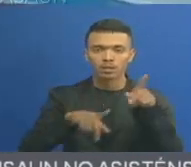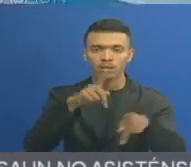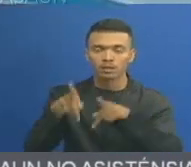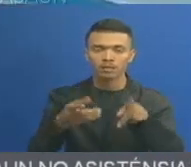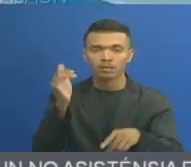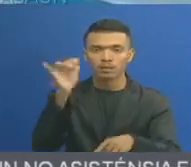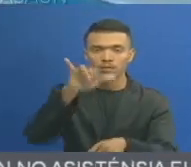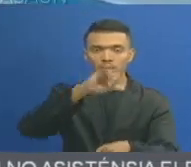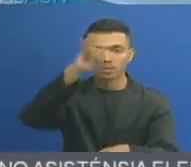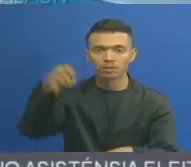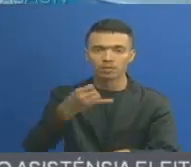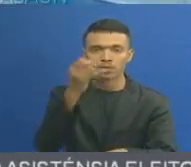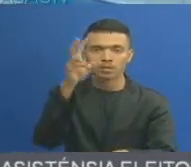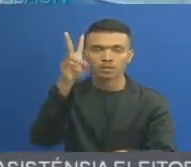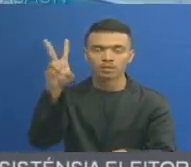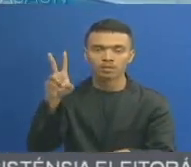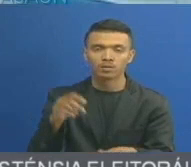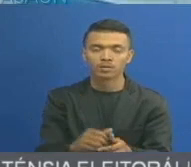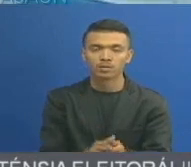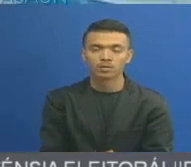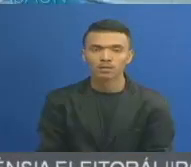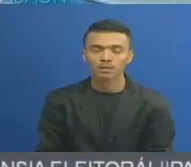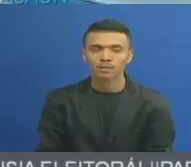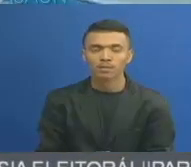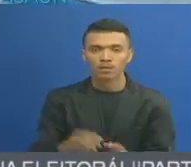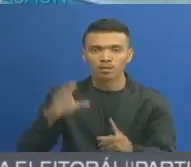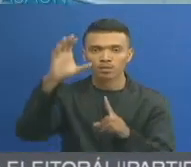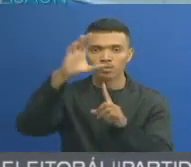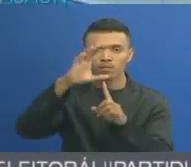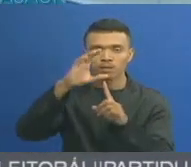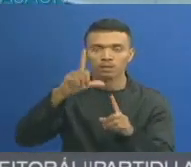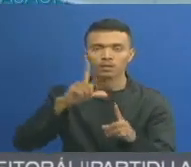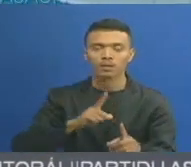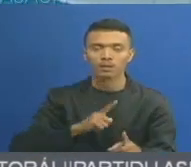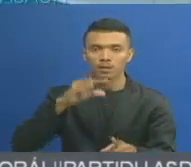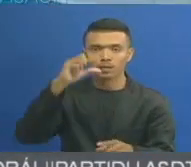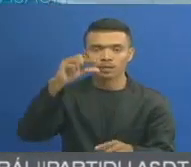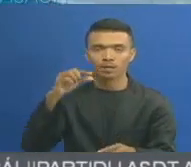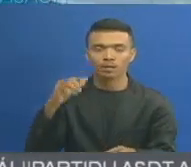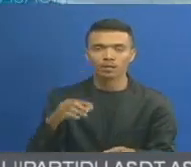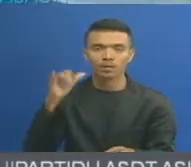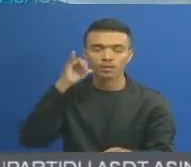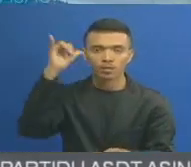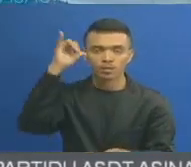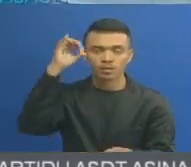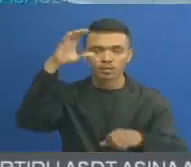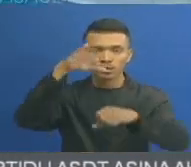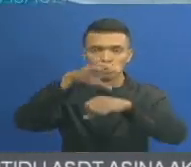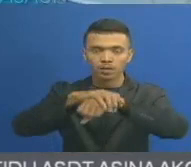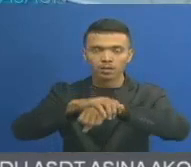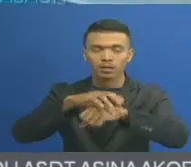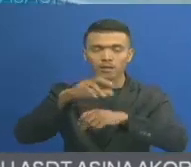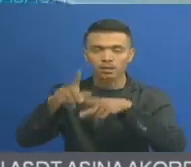S2, XIP. Ini itene komanti laga ini hose kita kaso lima ya